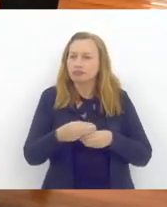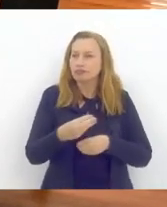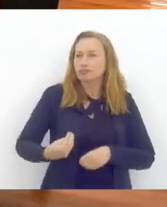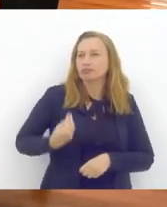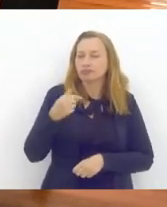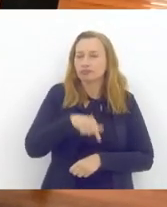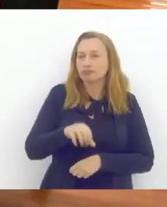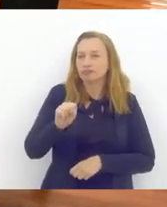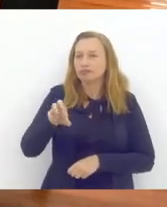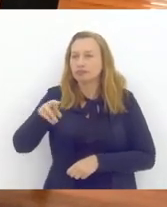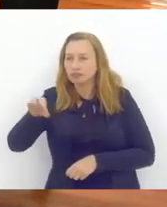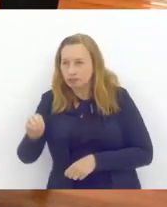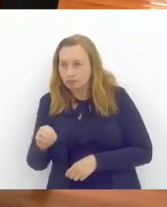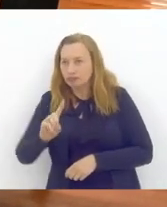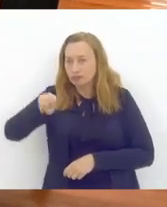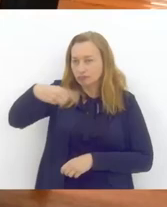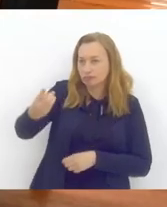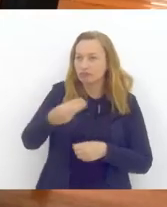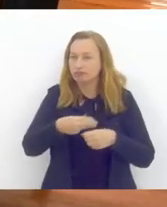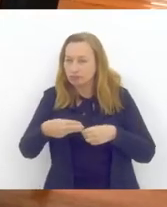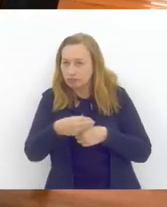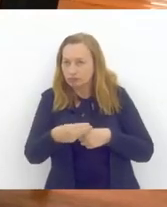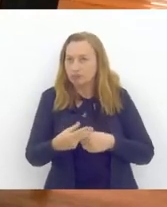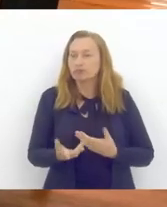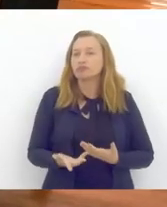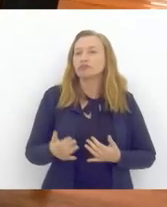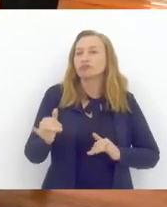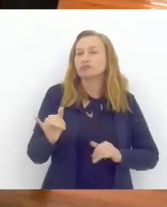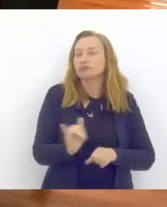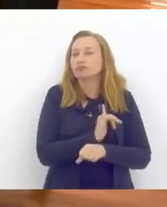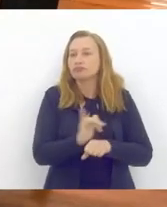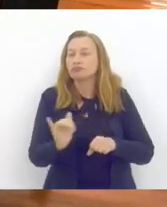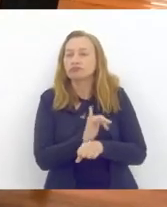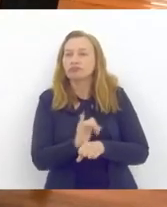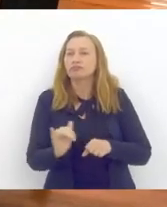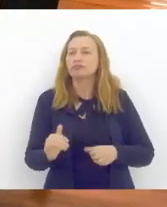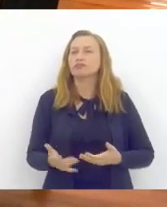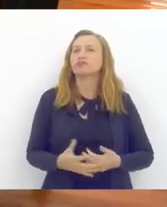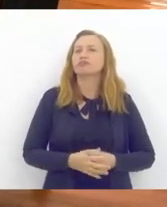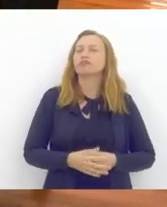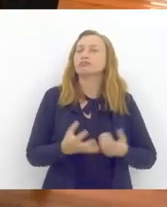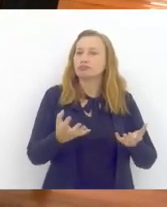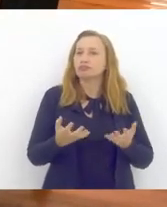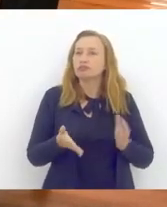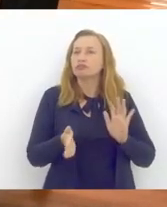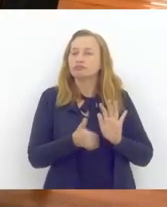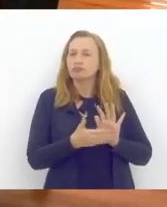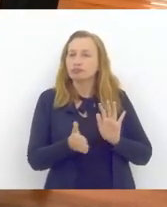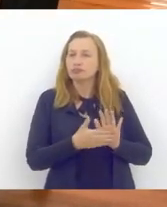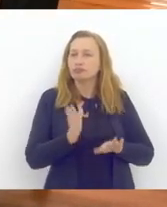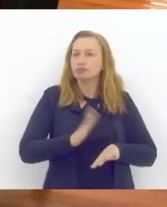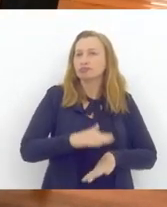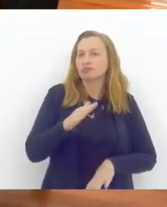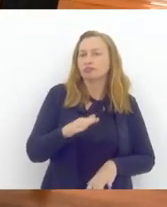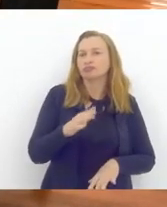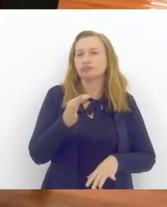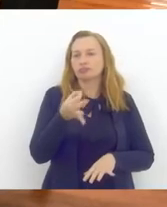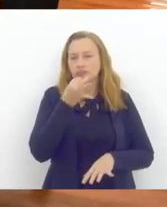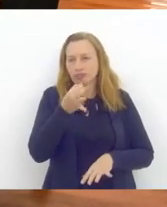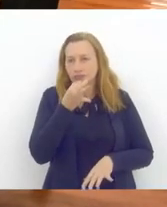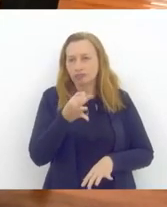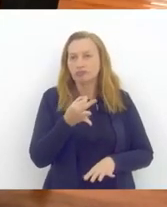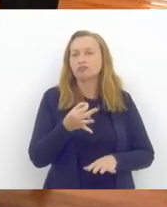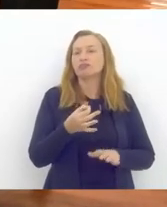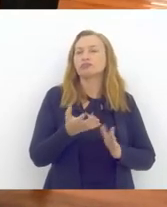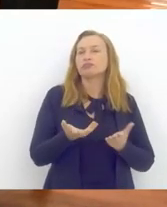professor Osório, eventualmente outros municípios, né, articulados em torno da Undime, quiserem propor ainda sugestões sobre